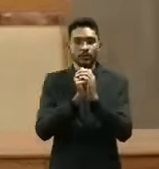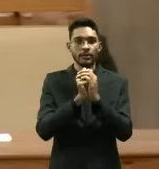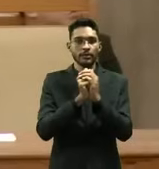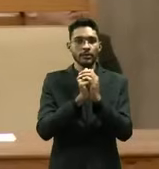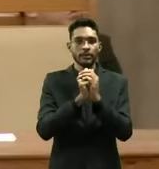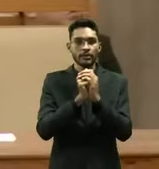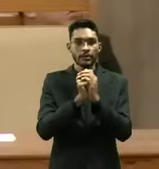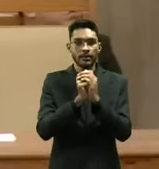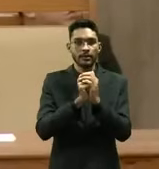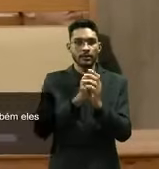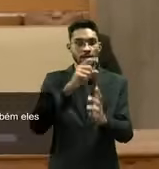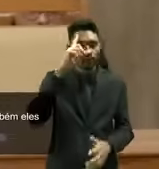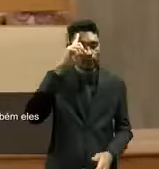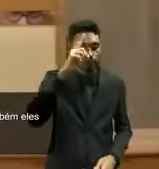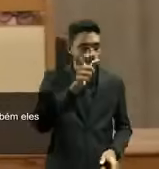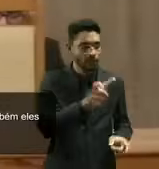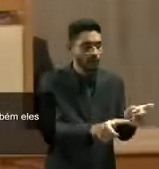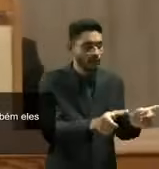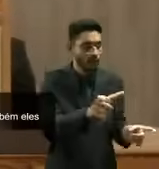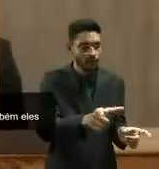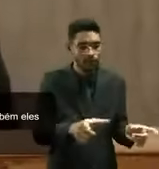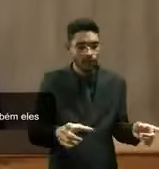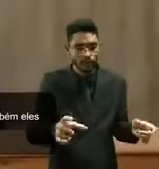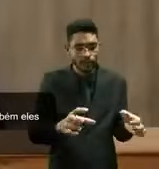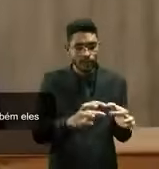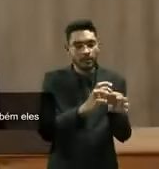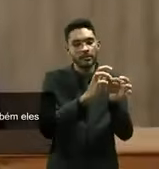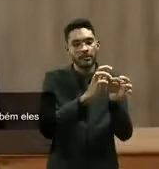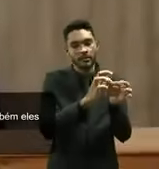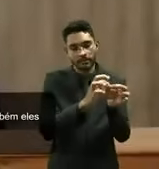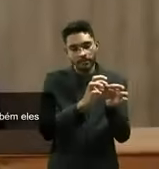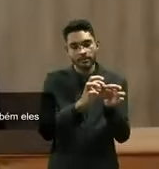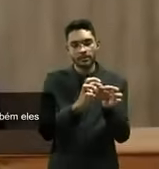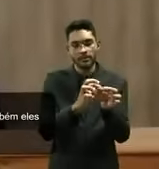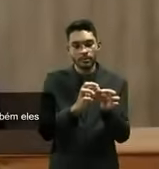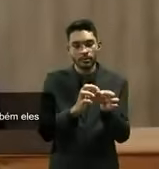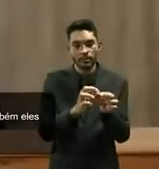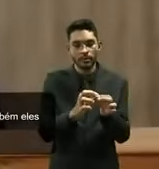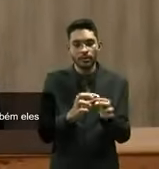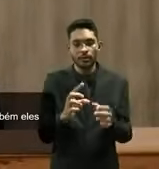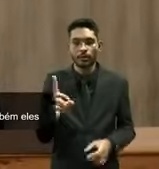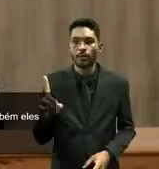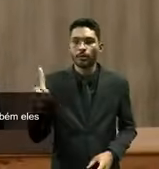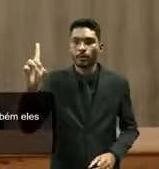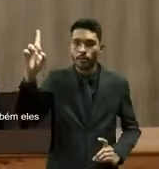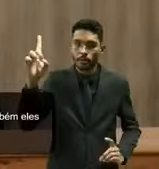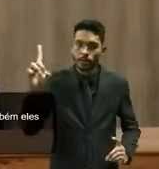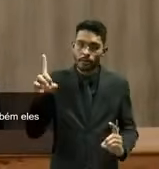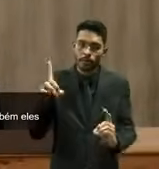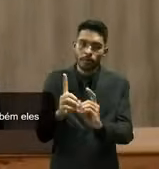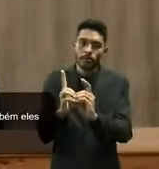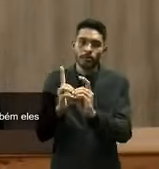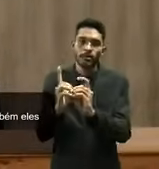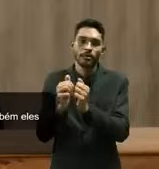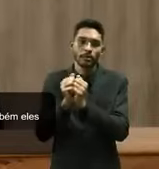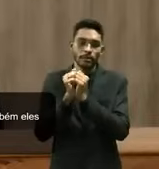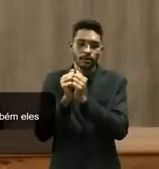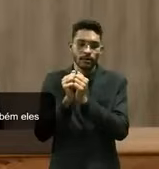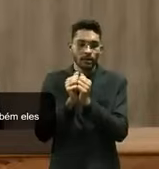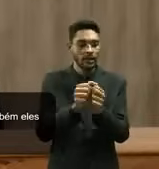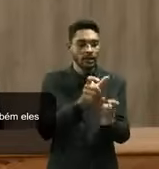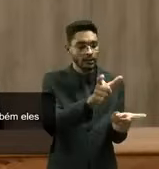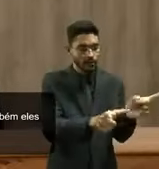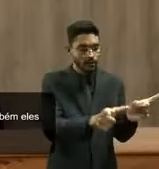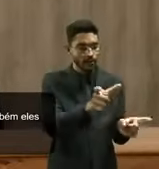um agora como eu e o pai somos um veja que essa é a mensagem olha aí para que todos